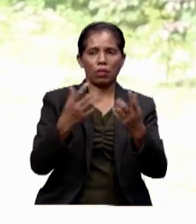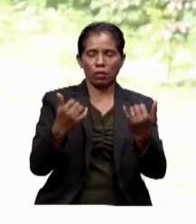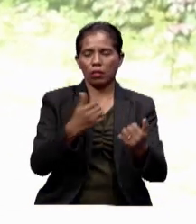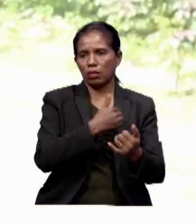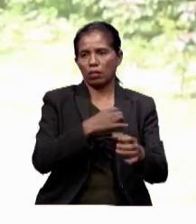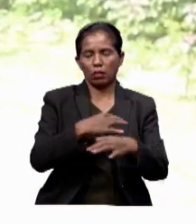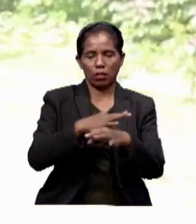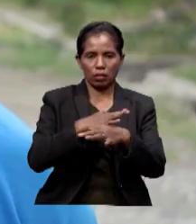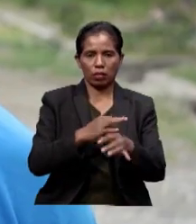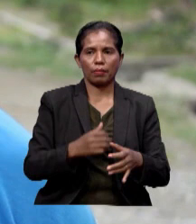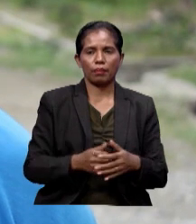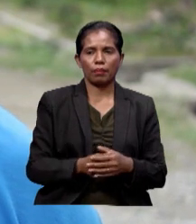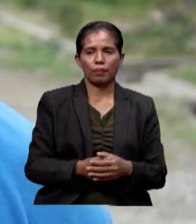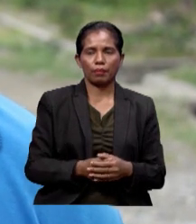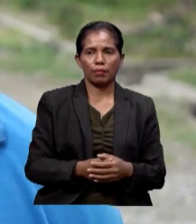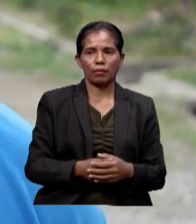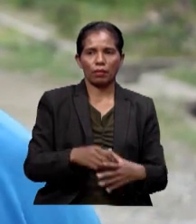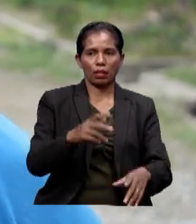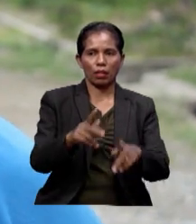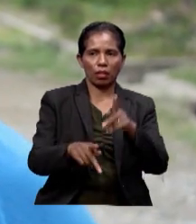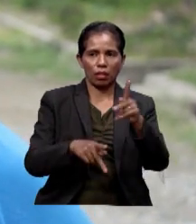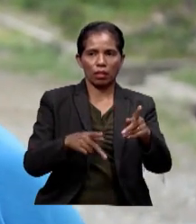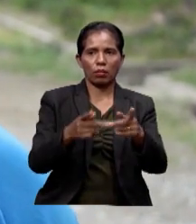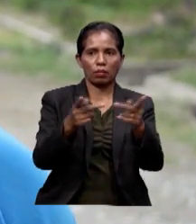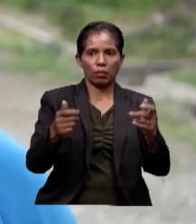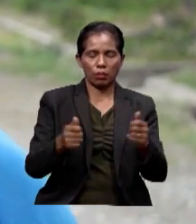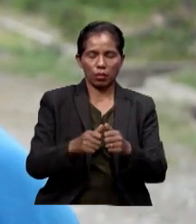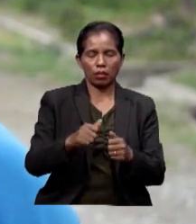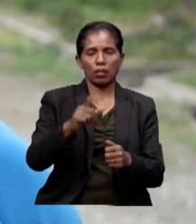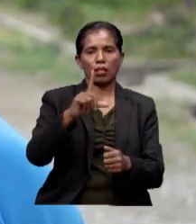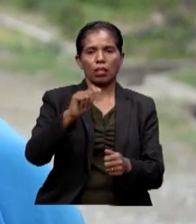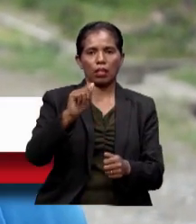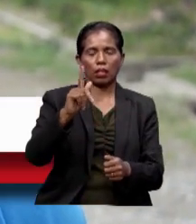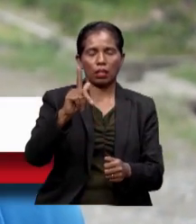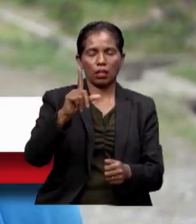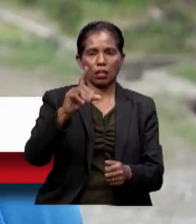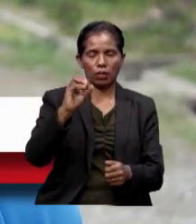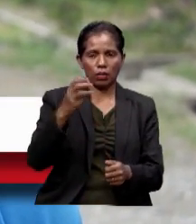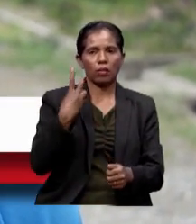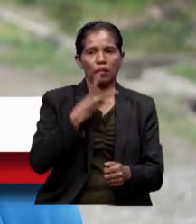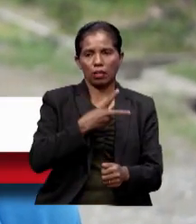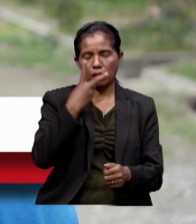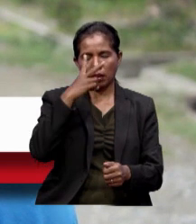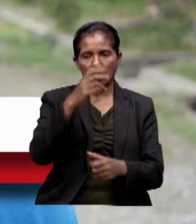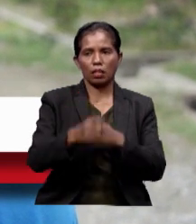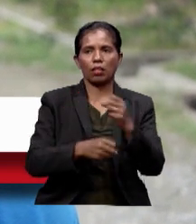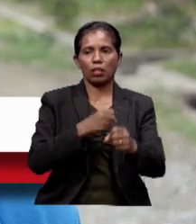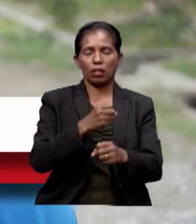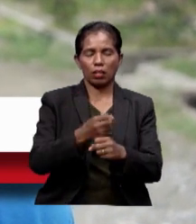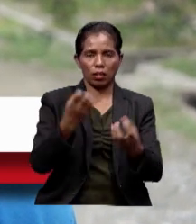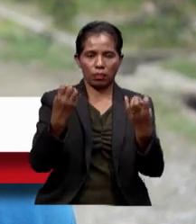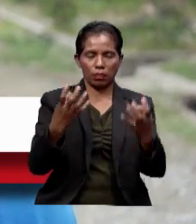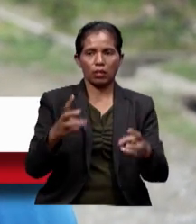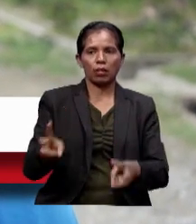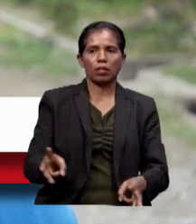Kadian. Comunidade posto administrativo Laclo, tare quase tinha embarcado na maca